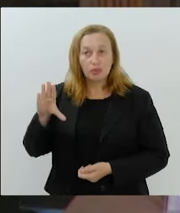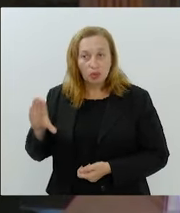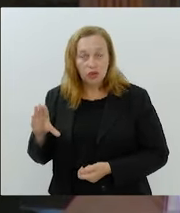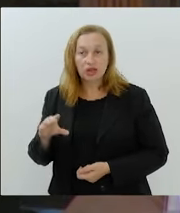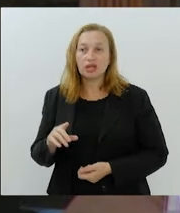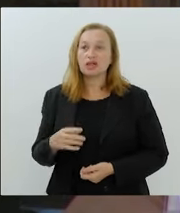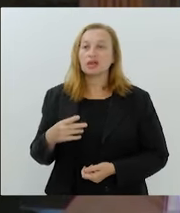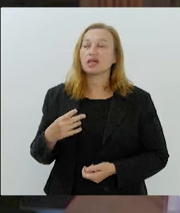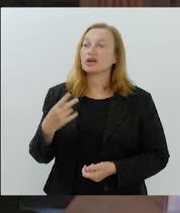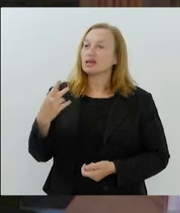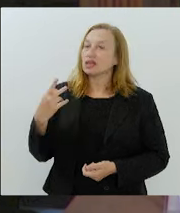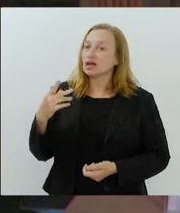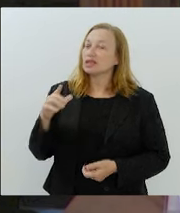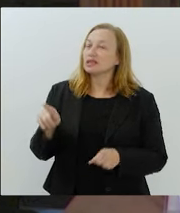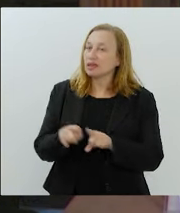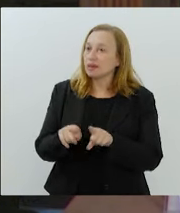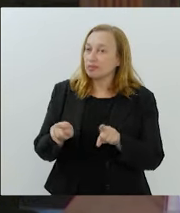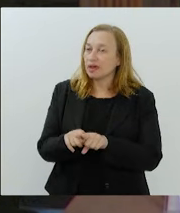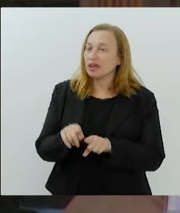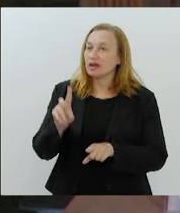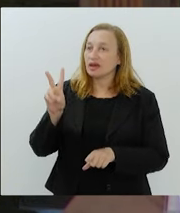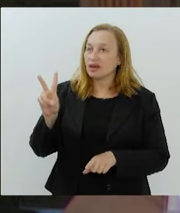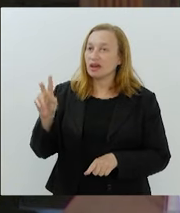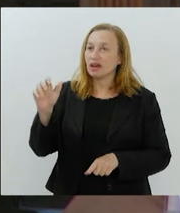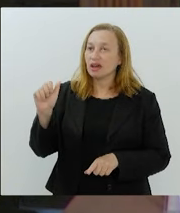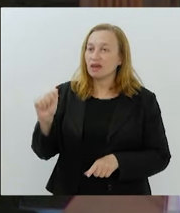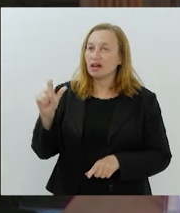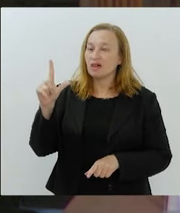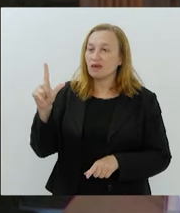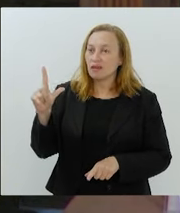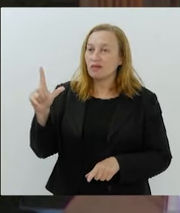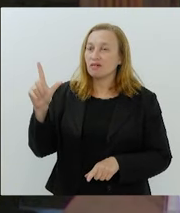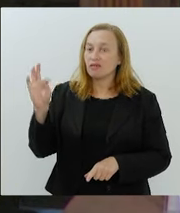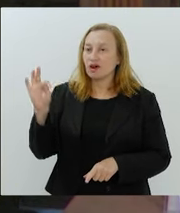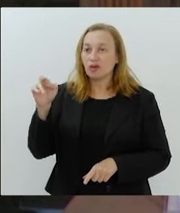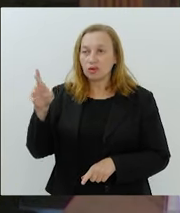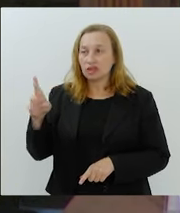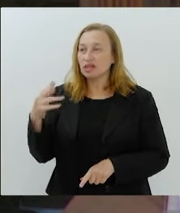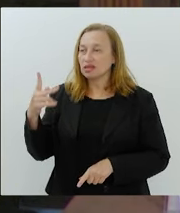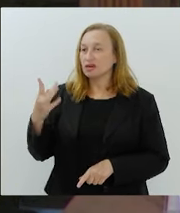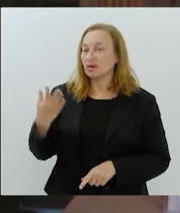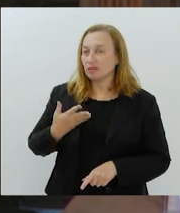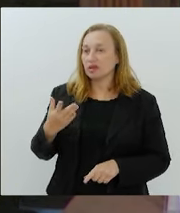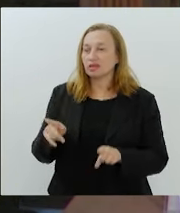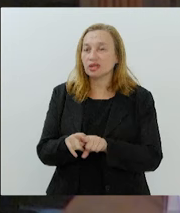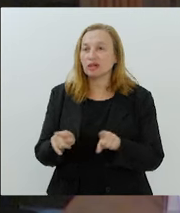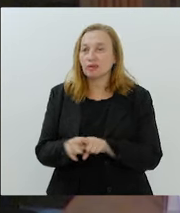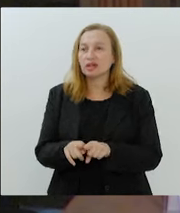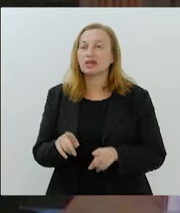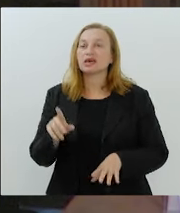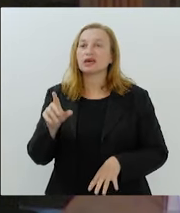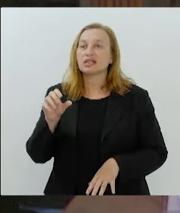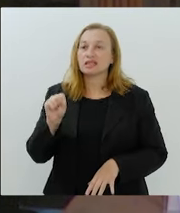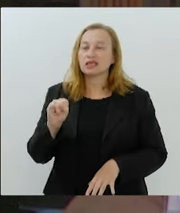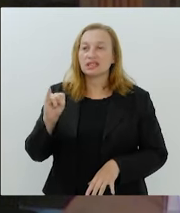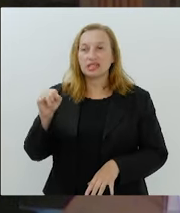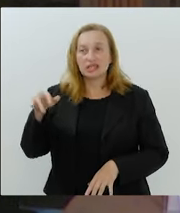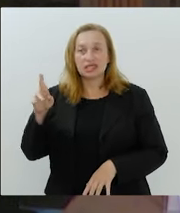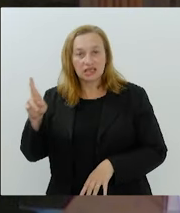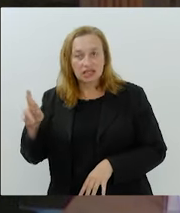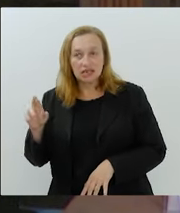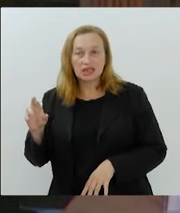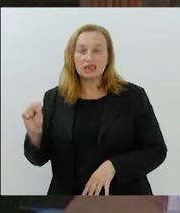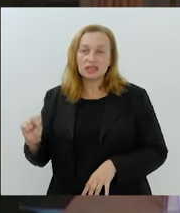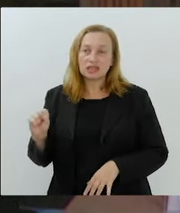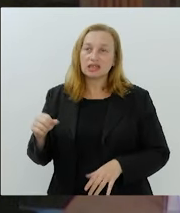seu querido companheiro, nos deixou há pouco tempo agora, o próprio Sirkis, que tanto